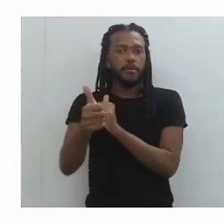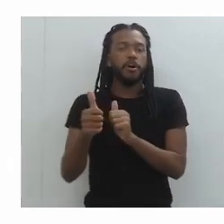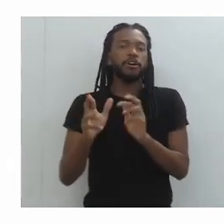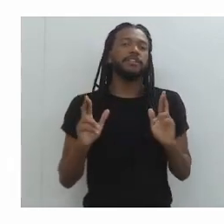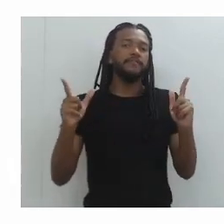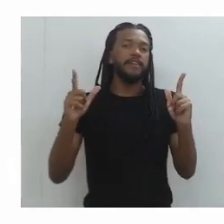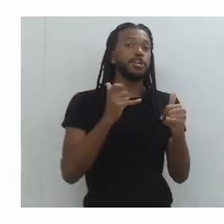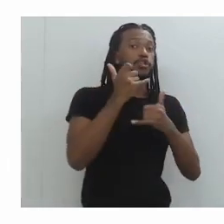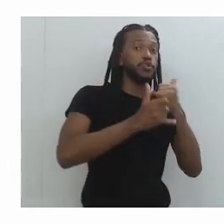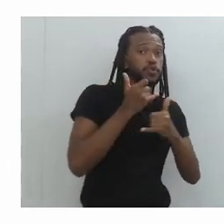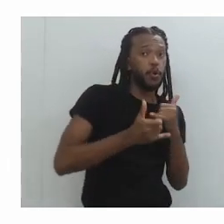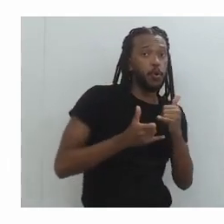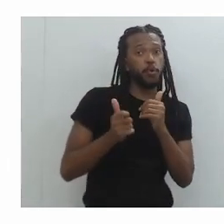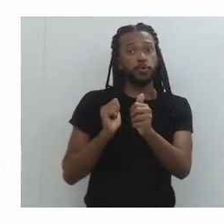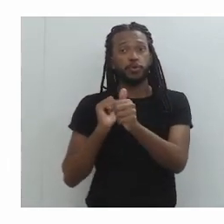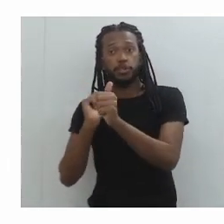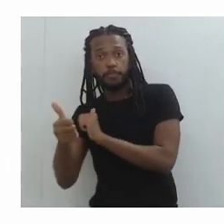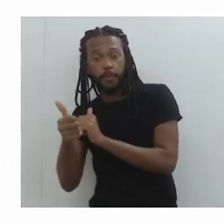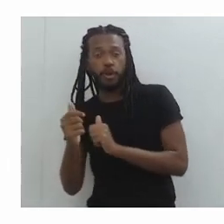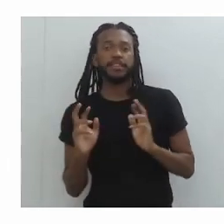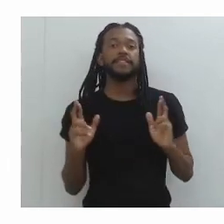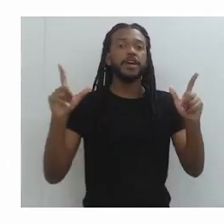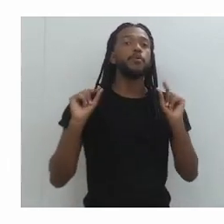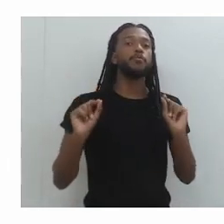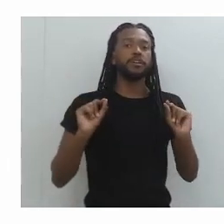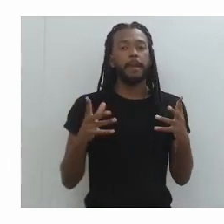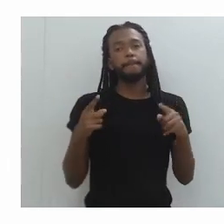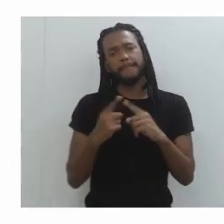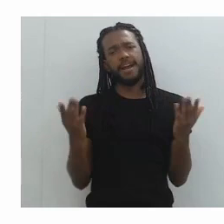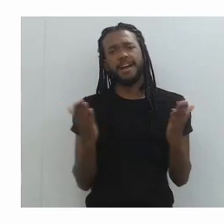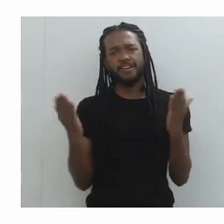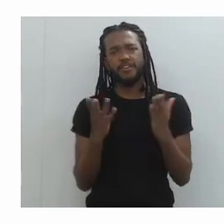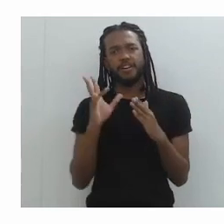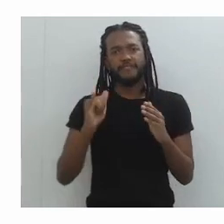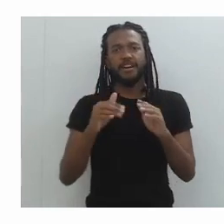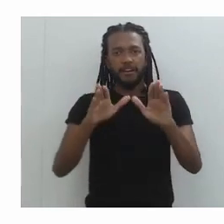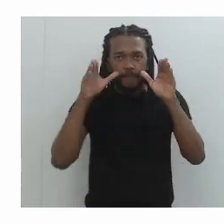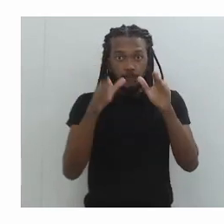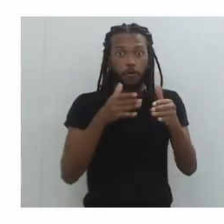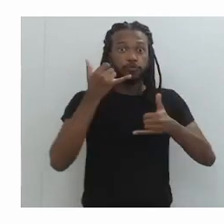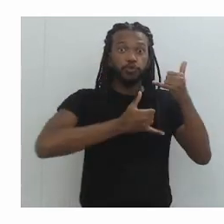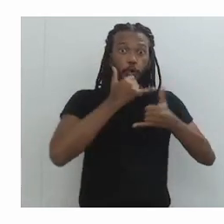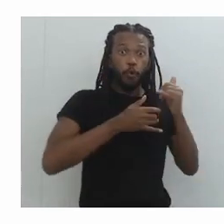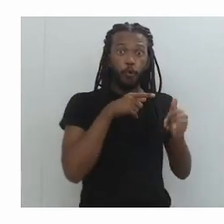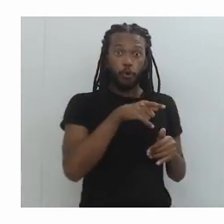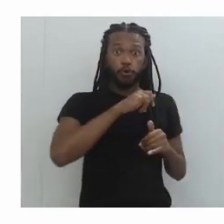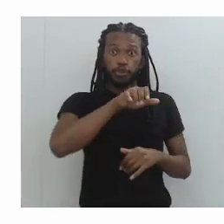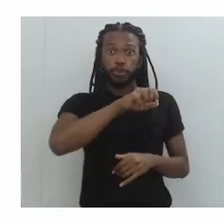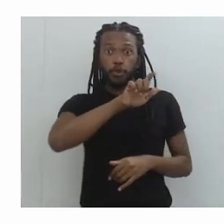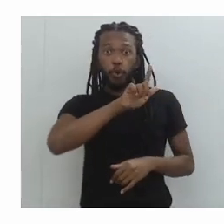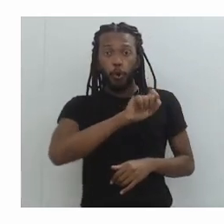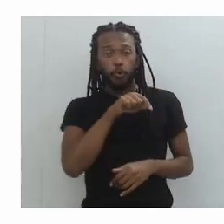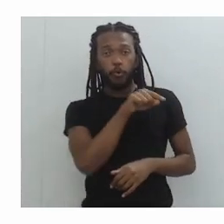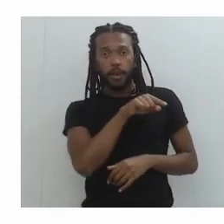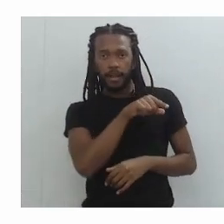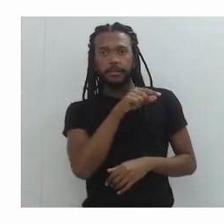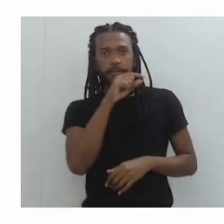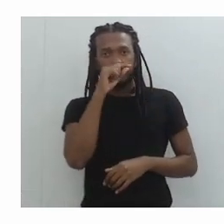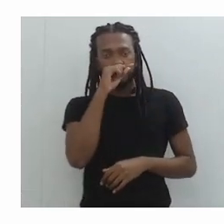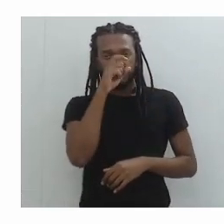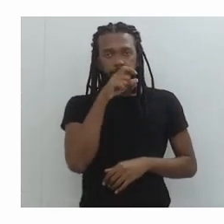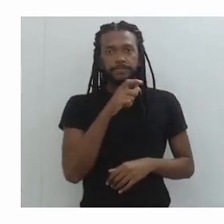diferença de jogo para esporte, mas agora, como a gente está falando sobre jogo, né? Então é interessante a gente